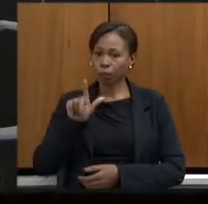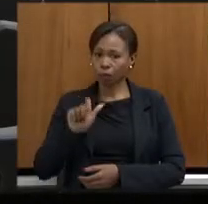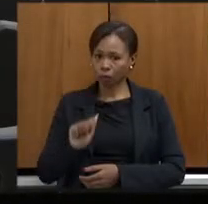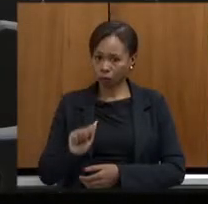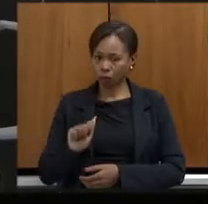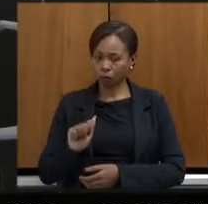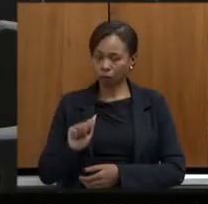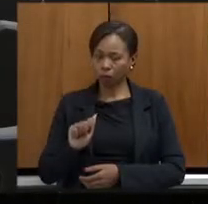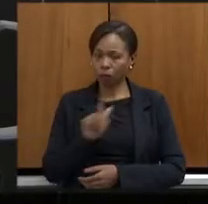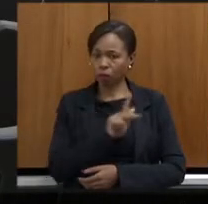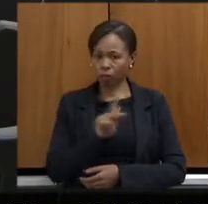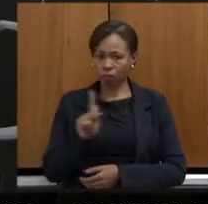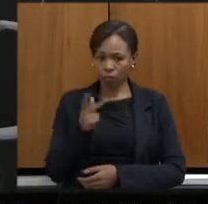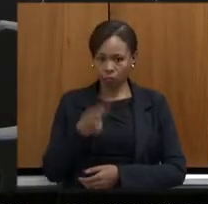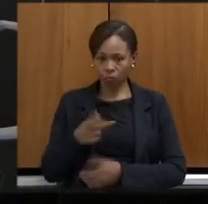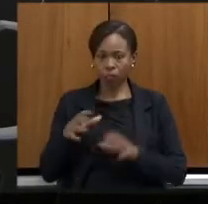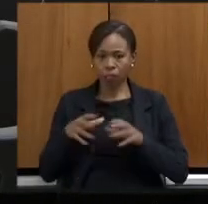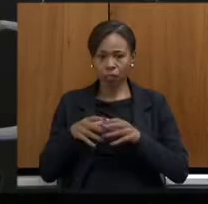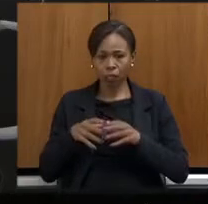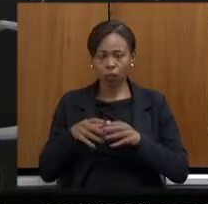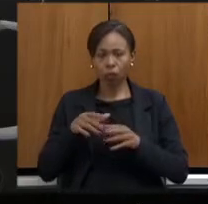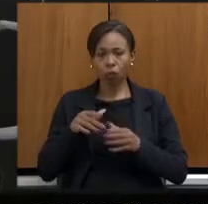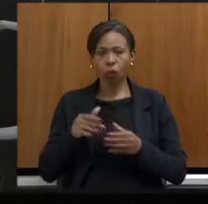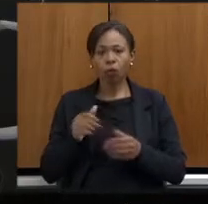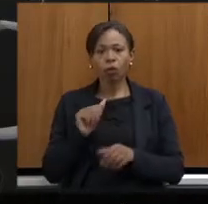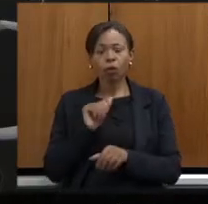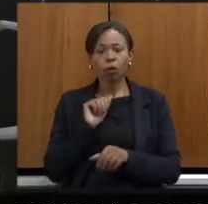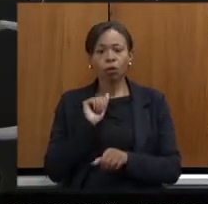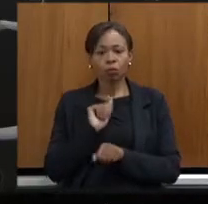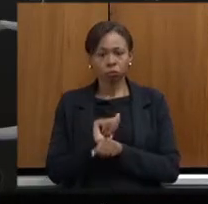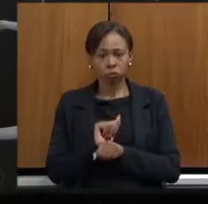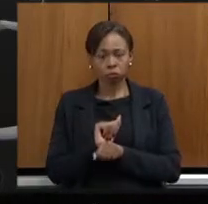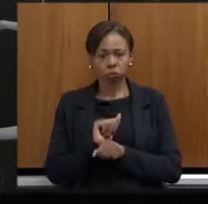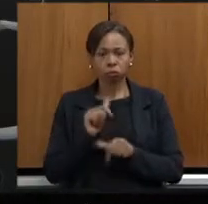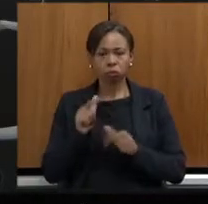essa sessão. Suspendo os trabalhos por alguns minutos.